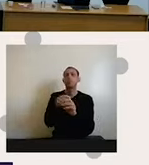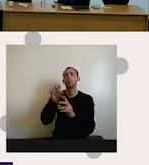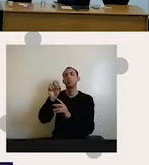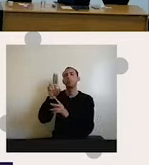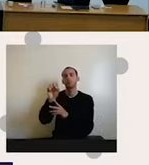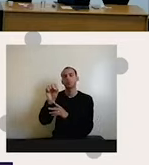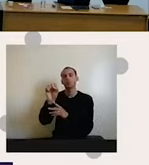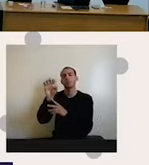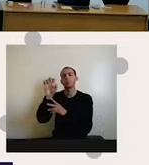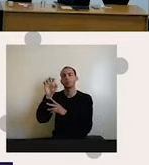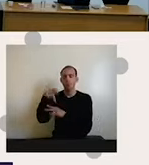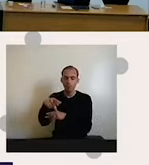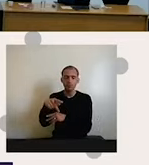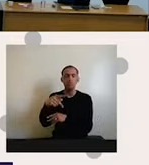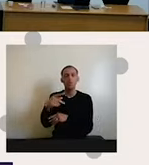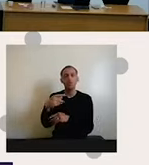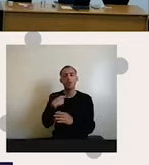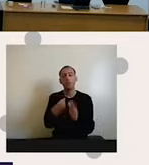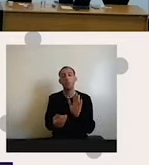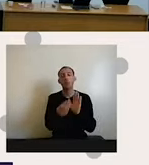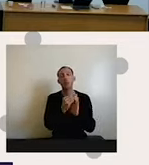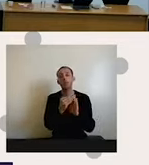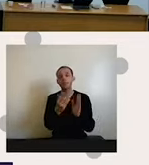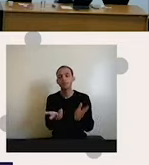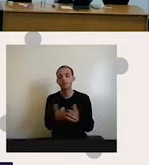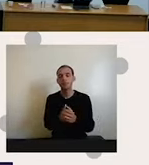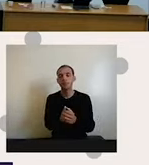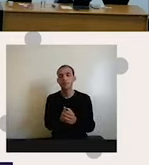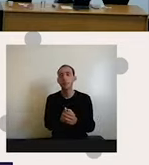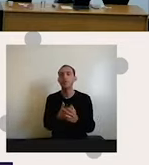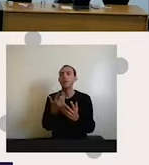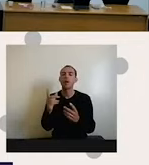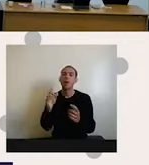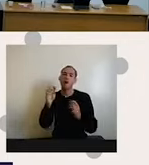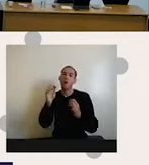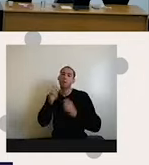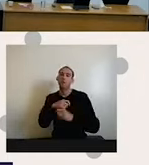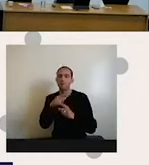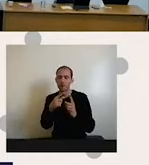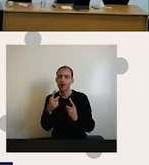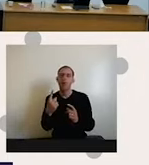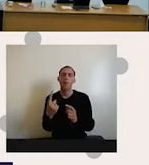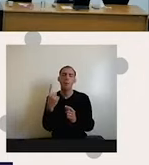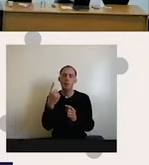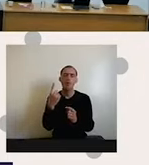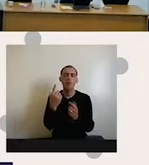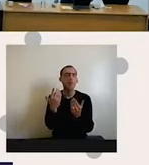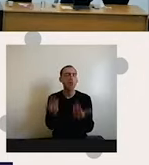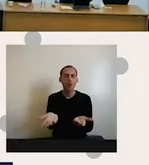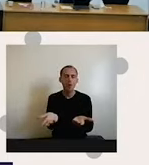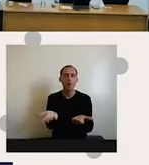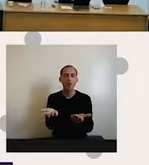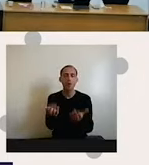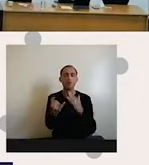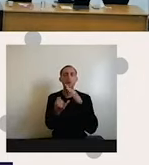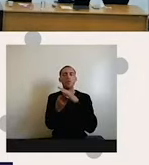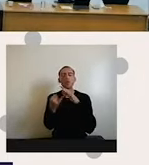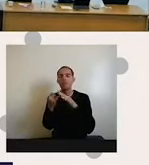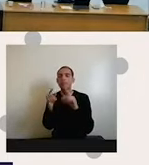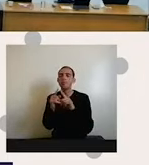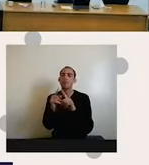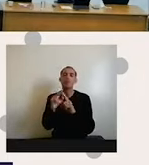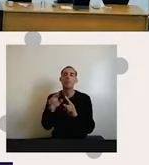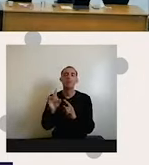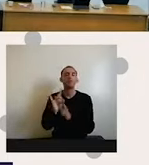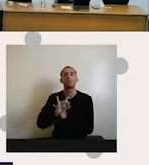de incapacidade, né, e um percentual indenizatório. Então, ela tem o intuito de não só quantificar a incapacidade